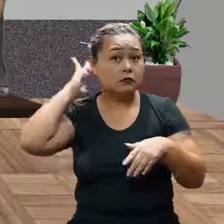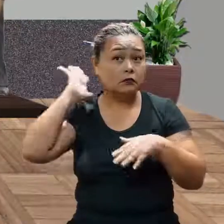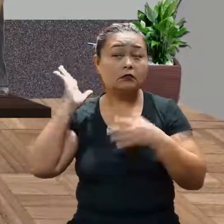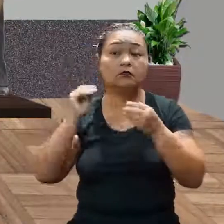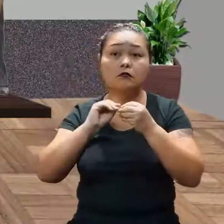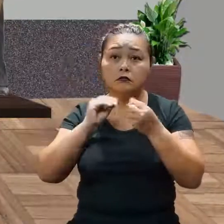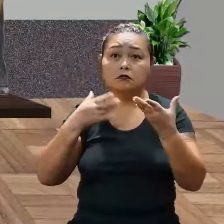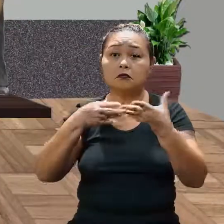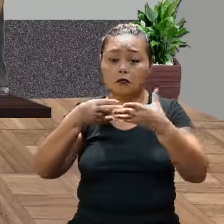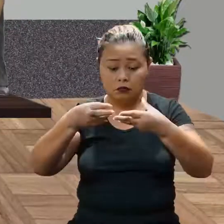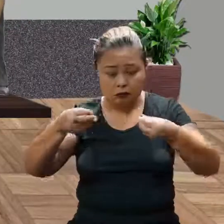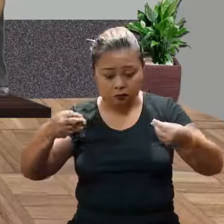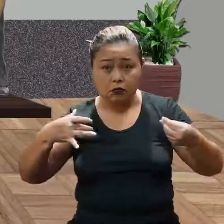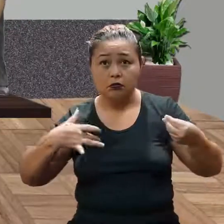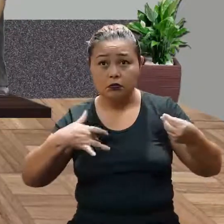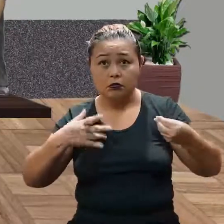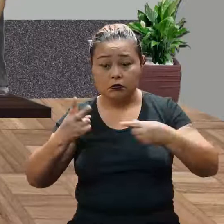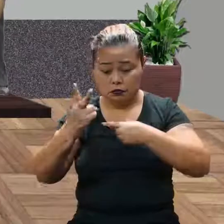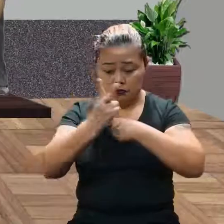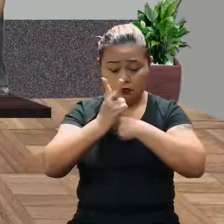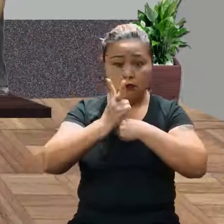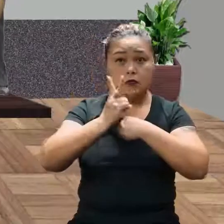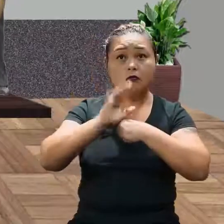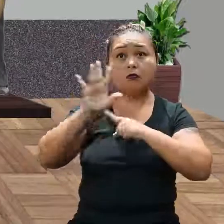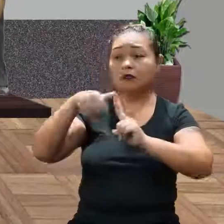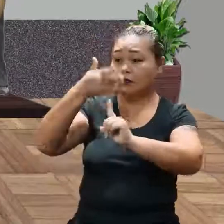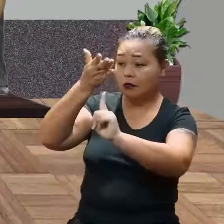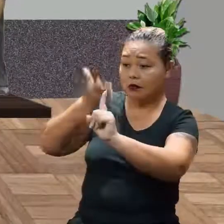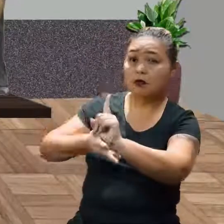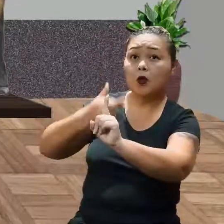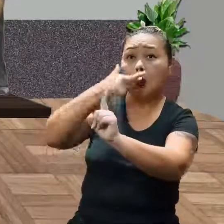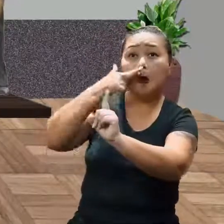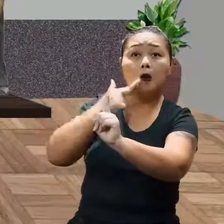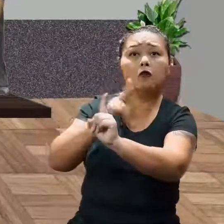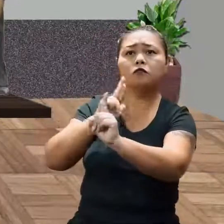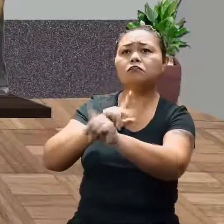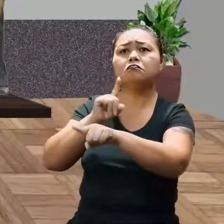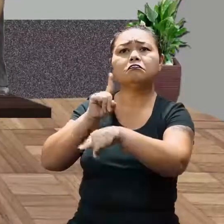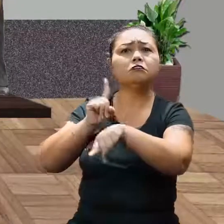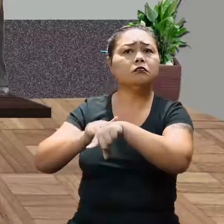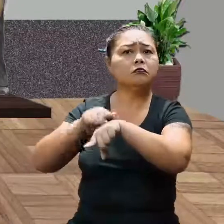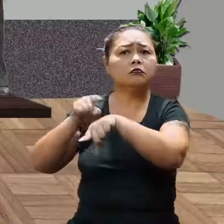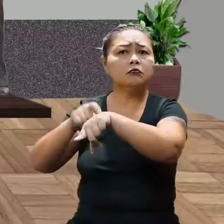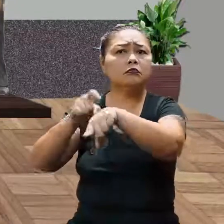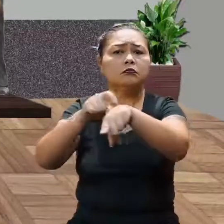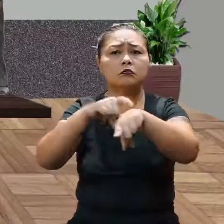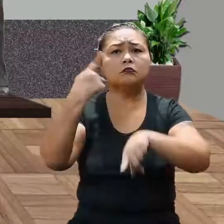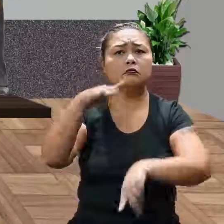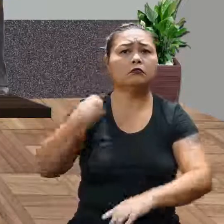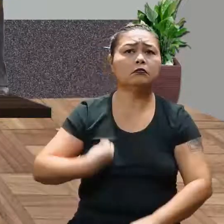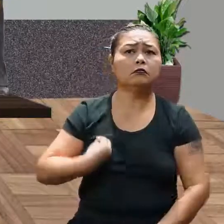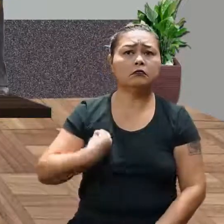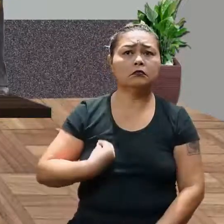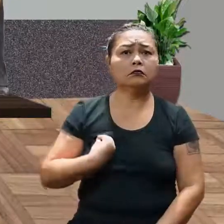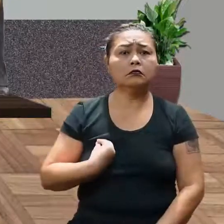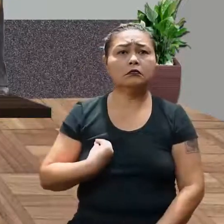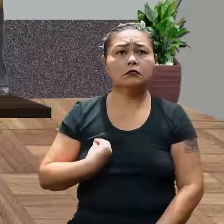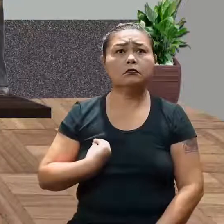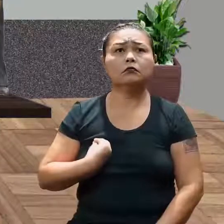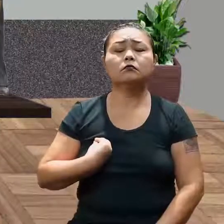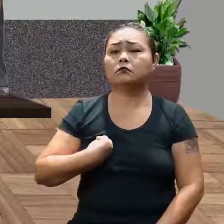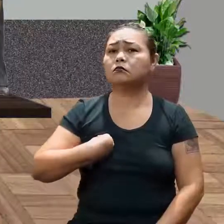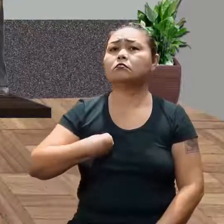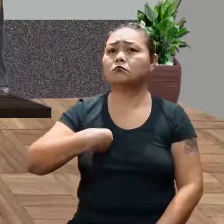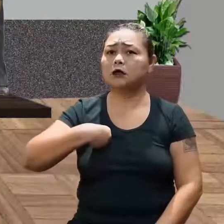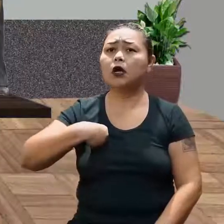tratado, depois ele homenageia Rondon em vários momentos de sua vida. E ele levou